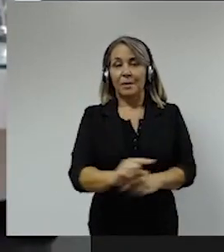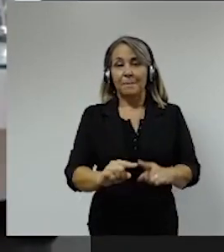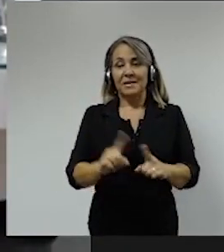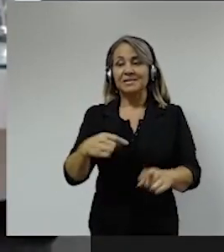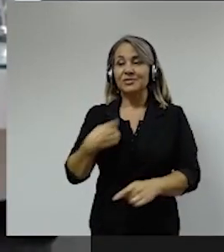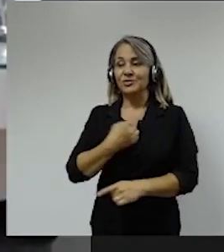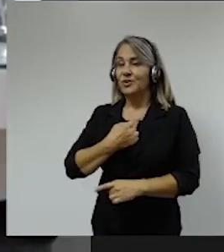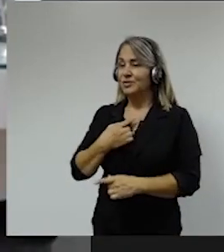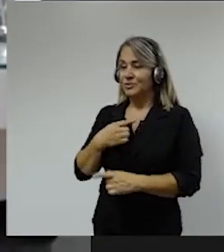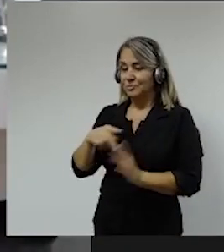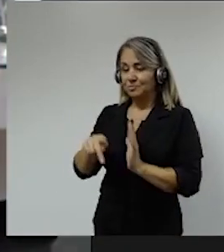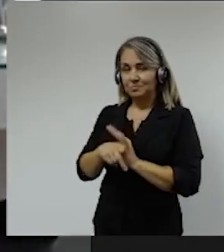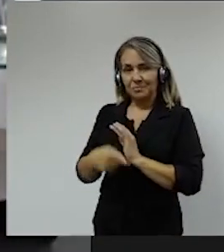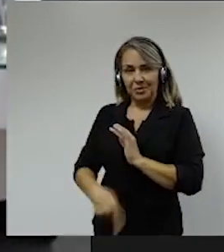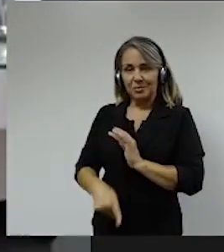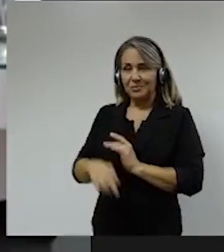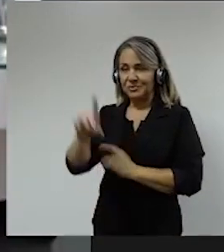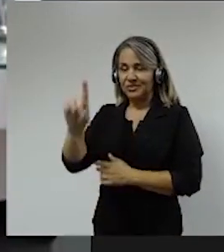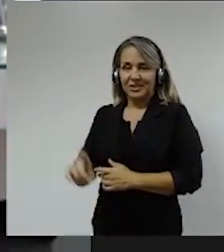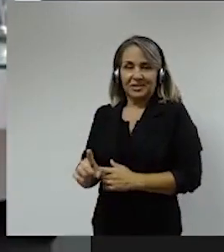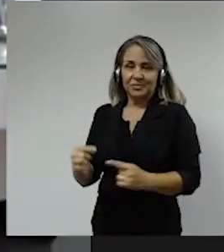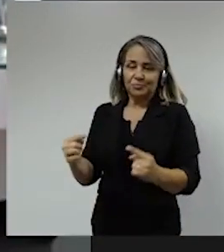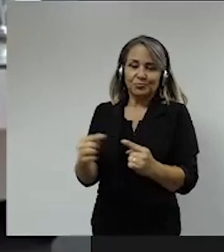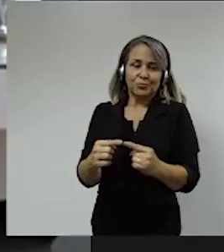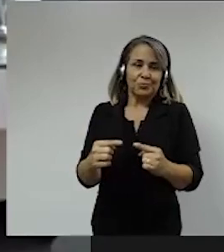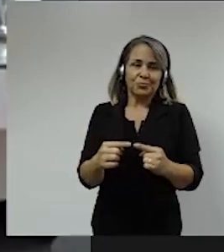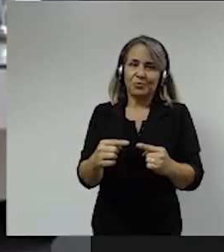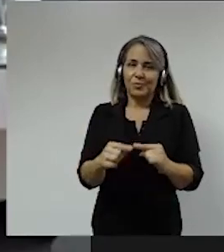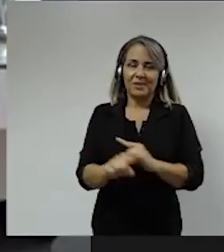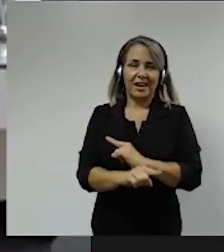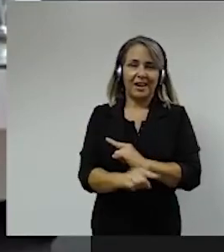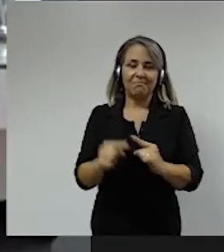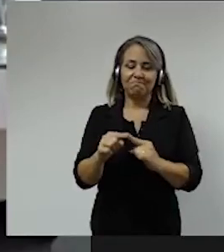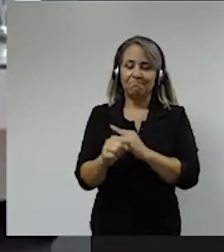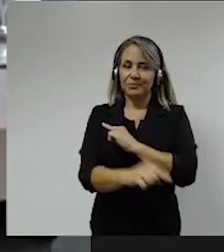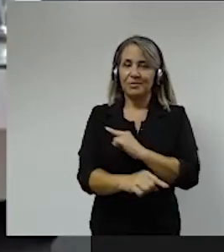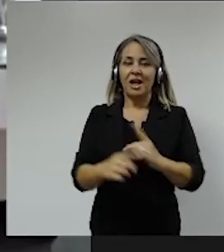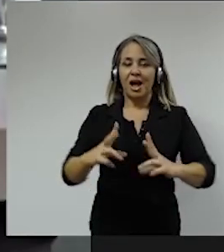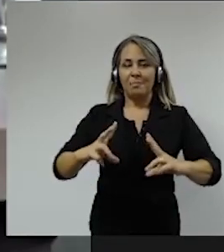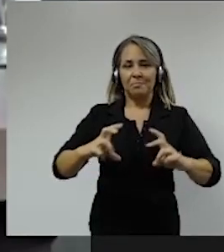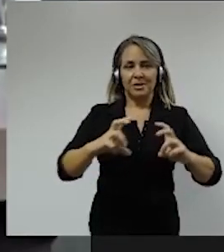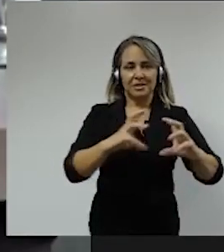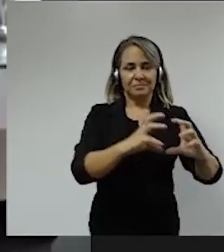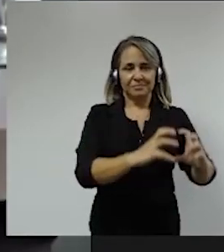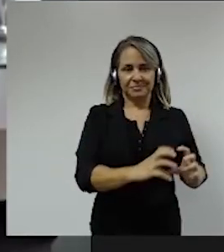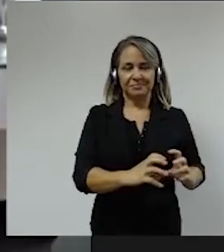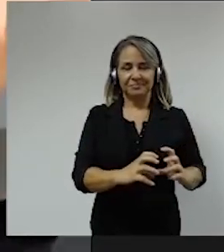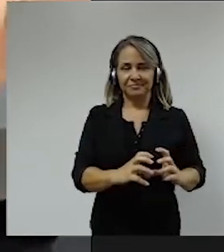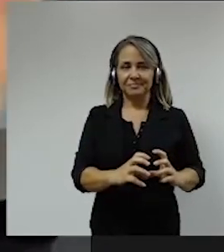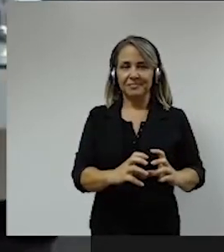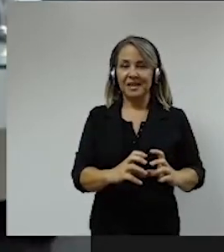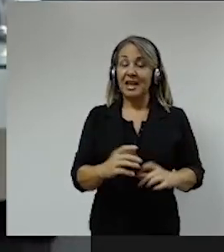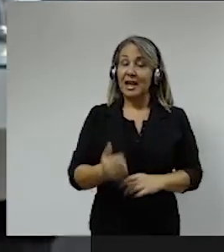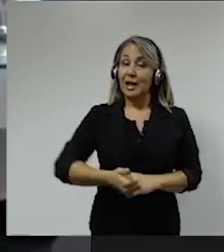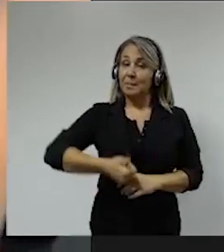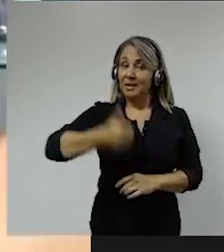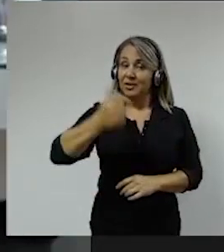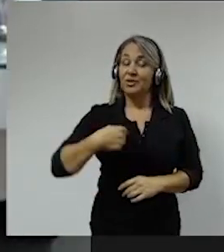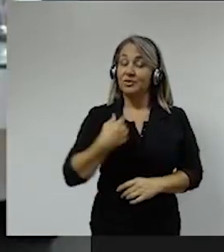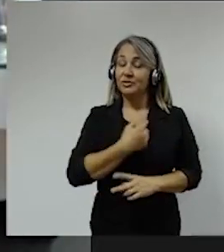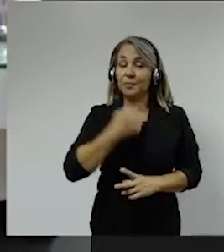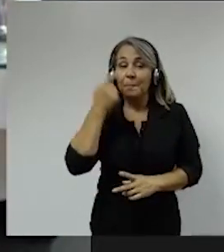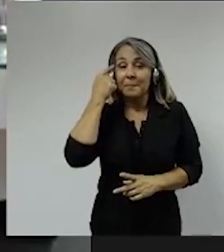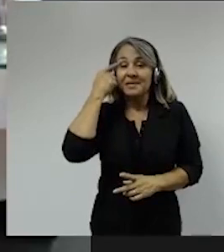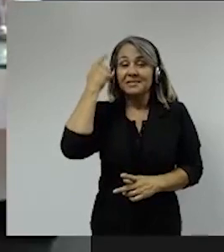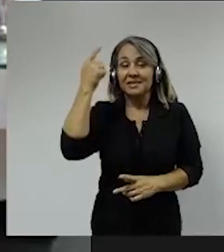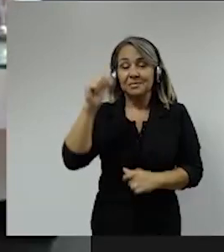próprios direitos não conversam, muitas vezes eles brigam entre si. Então, talvez antes até da gente pensar em